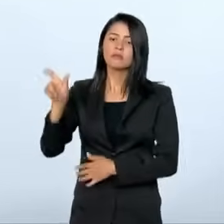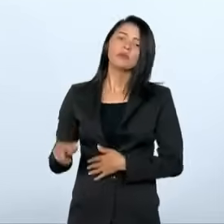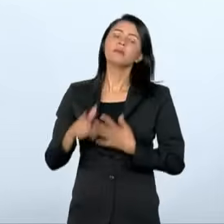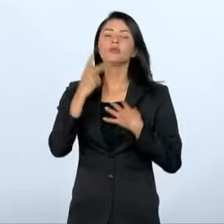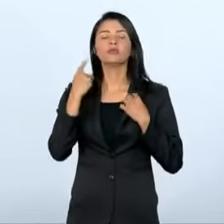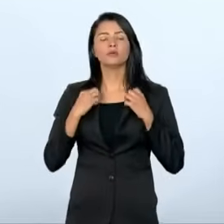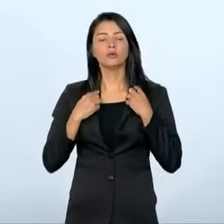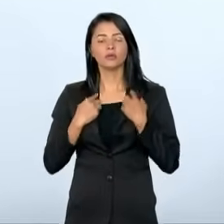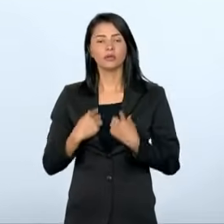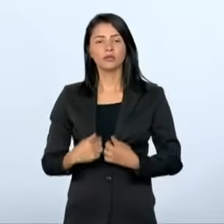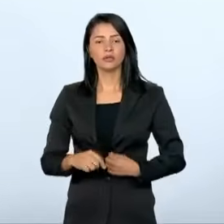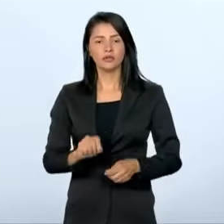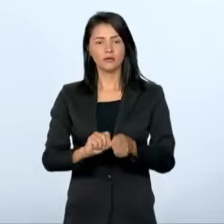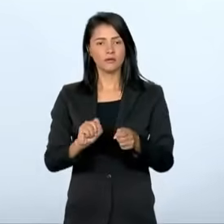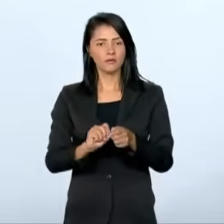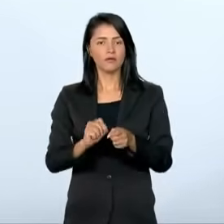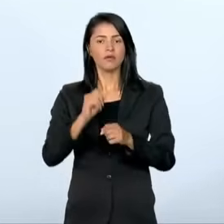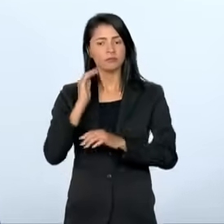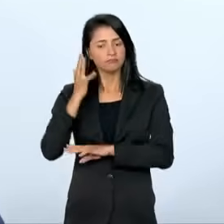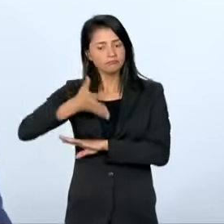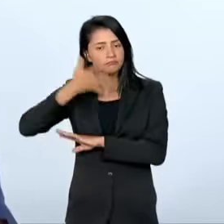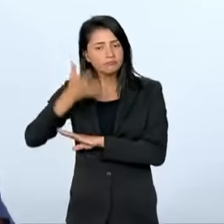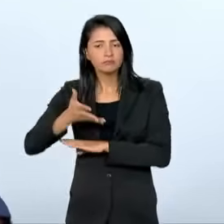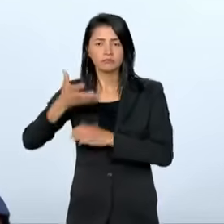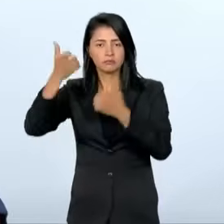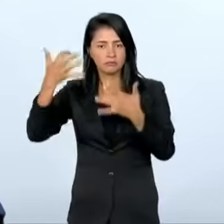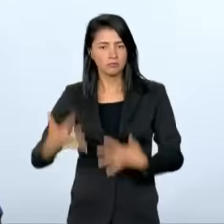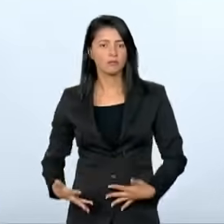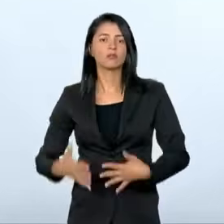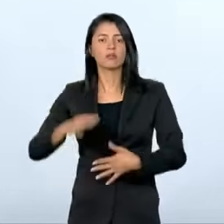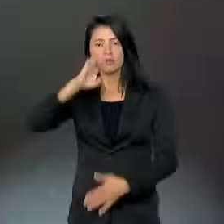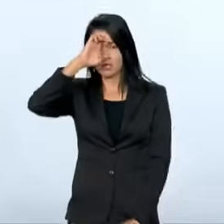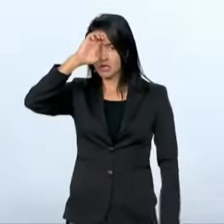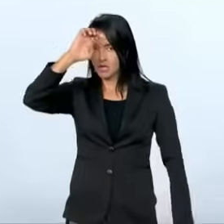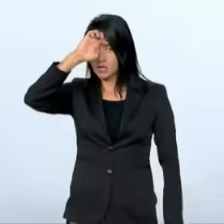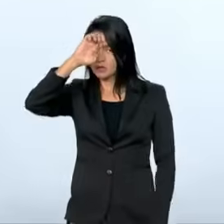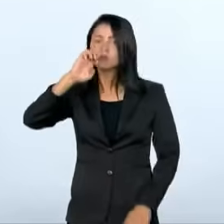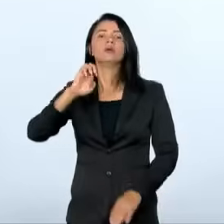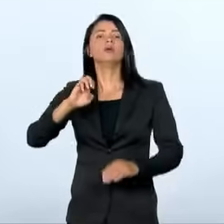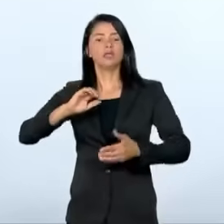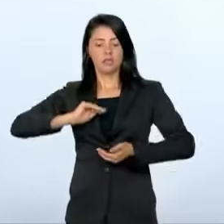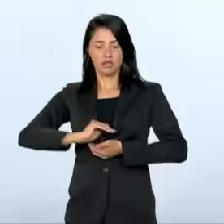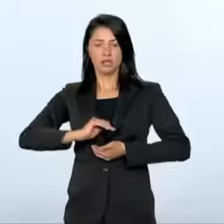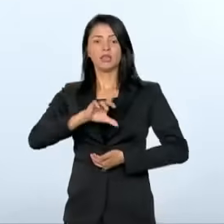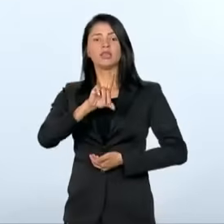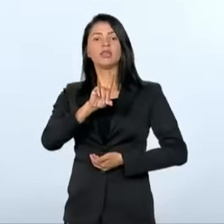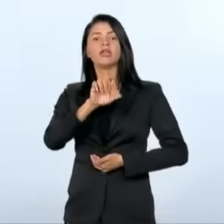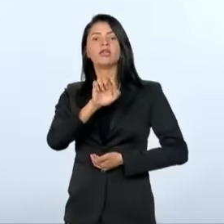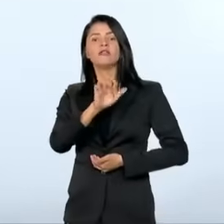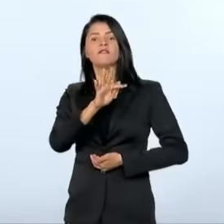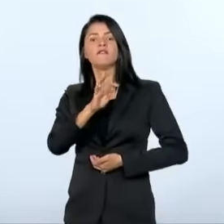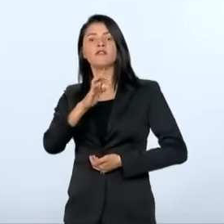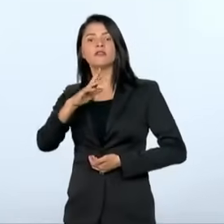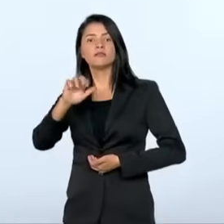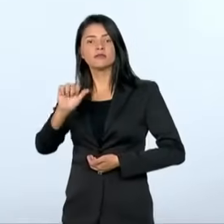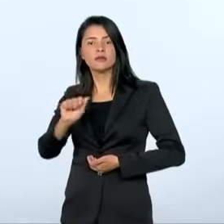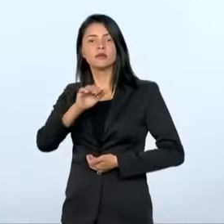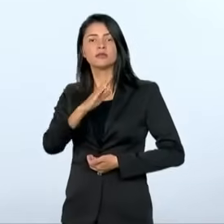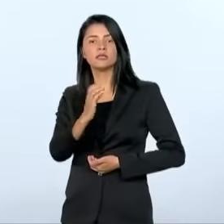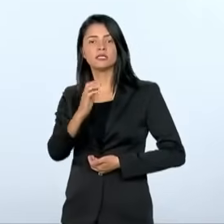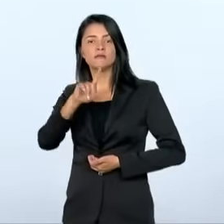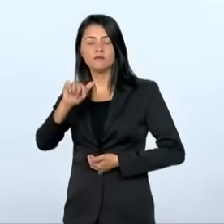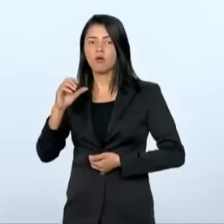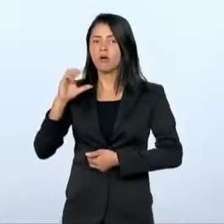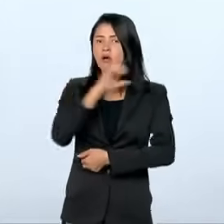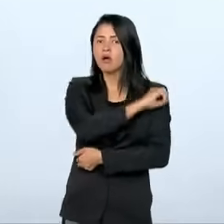aqui uma brilhante explanação, o Exército, Defesa Civil, com muito mais rapidez, se for possível. Presidente Lula, eu sei que não lhe